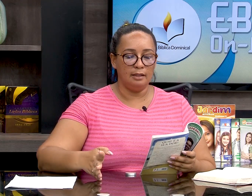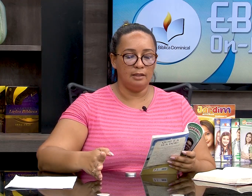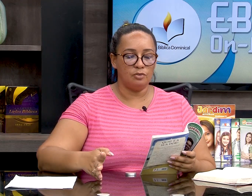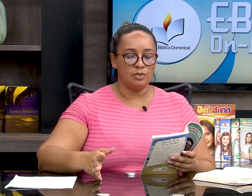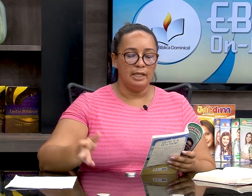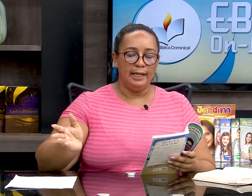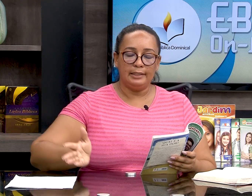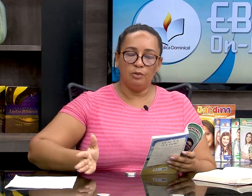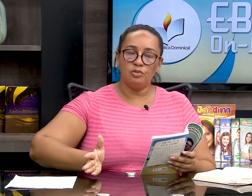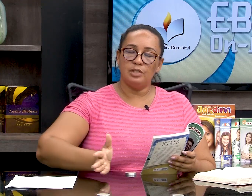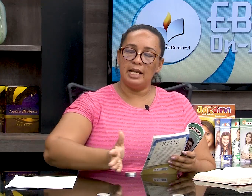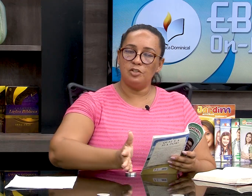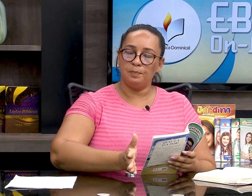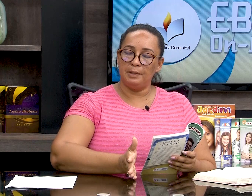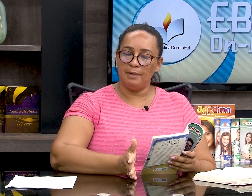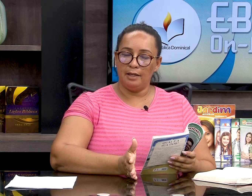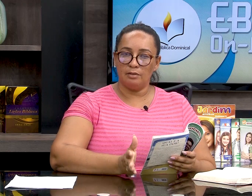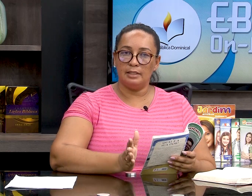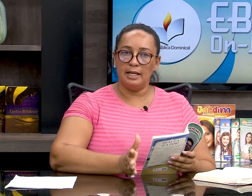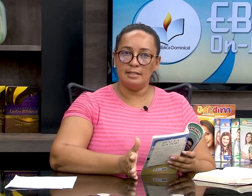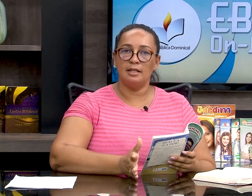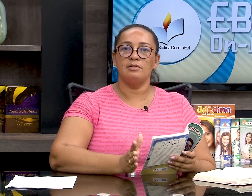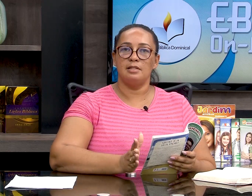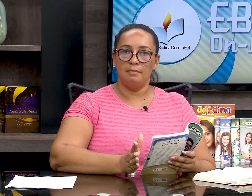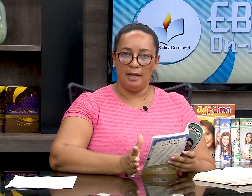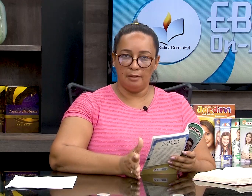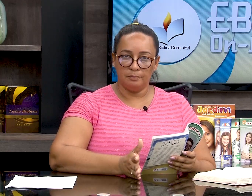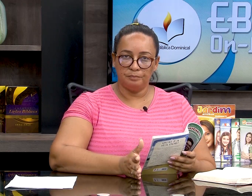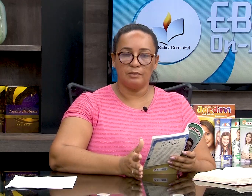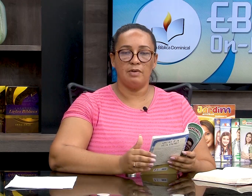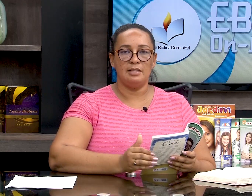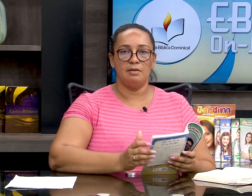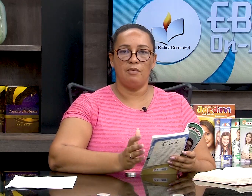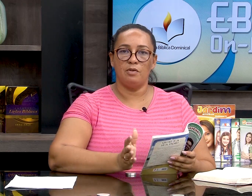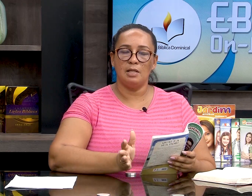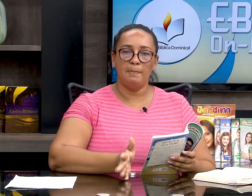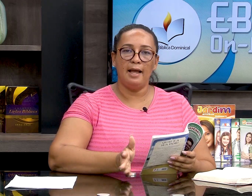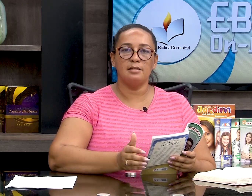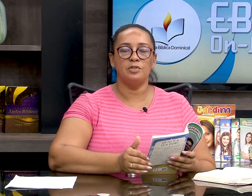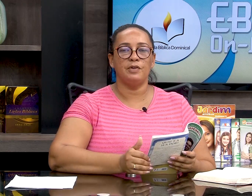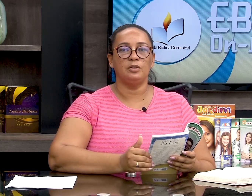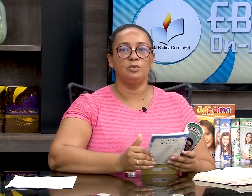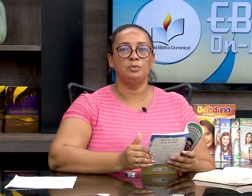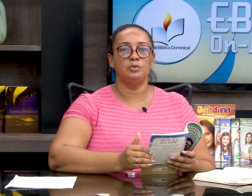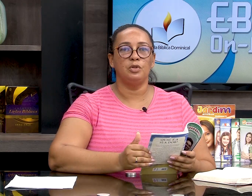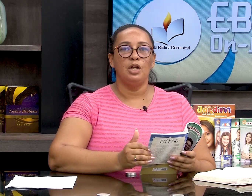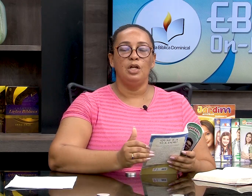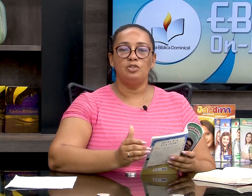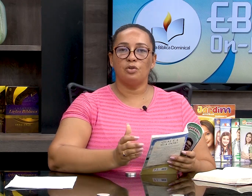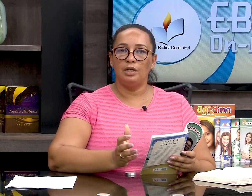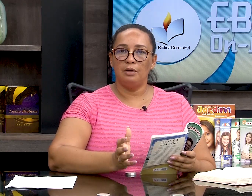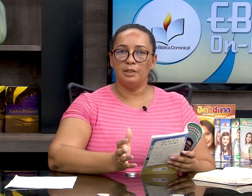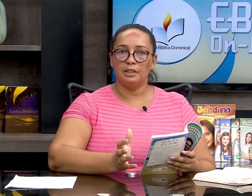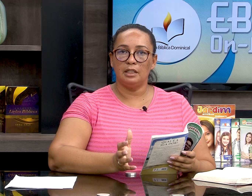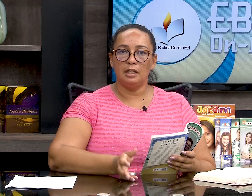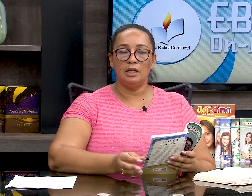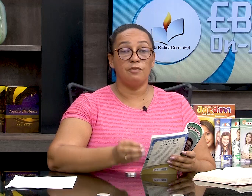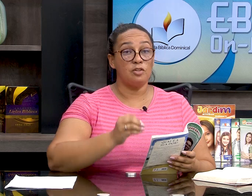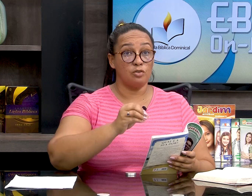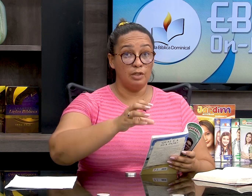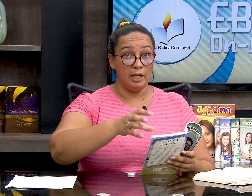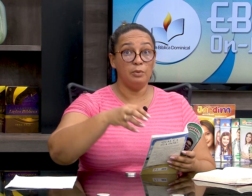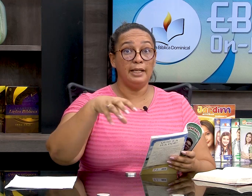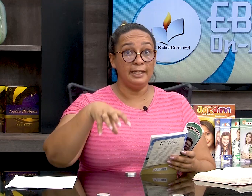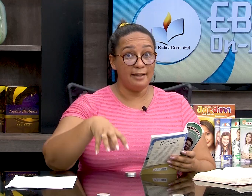metade dos sete anos então nos três primeiros três anos e meio vai ser uma falsa paz onde vai todo mundo escolher o